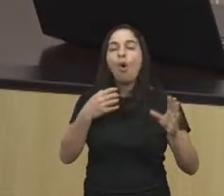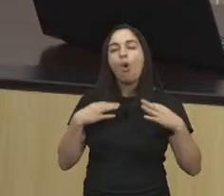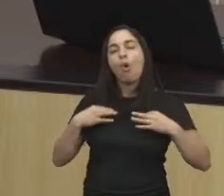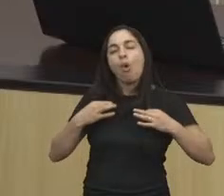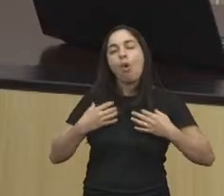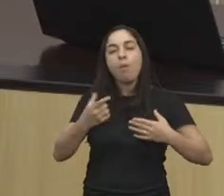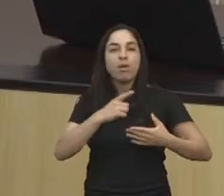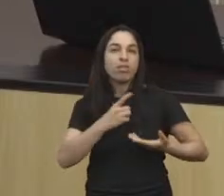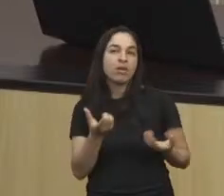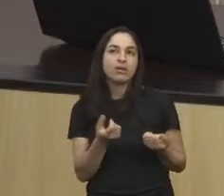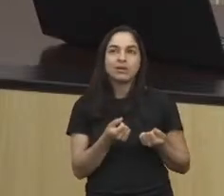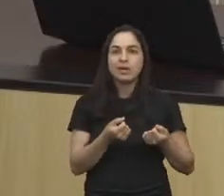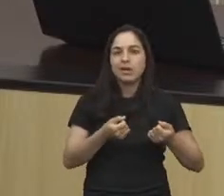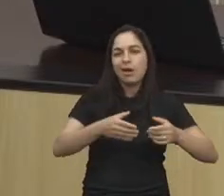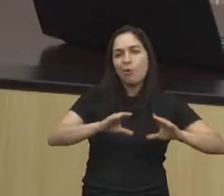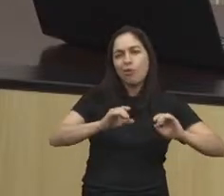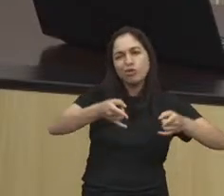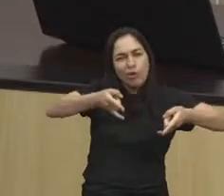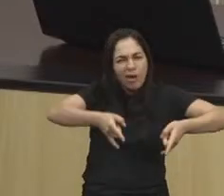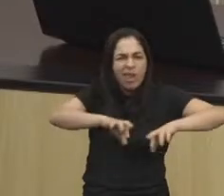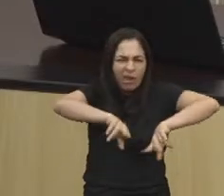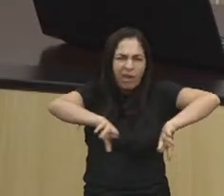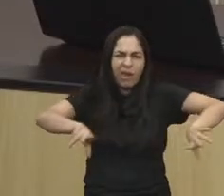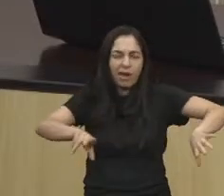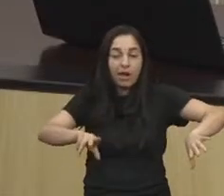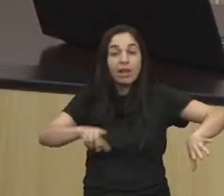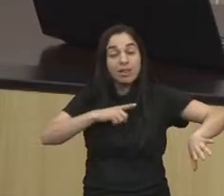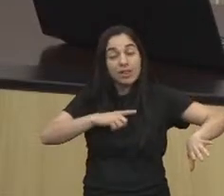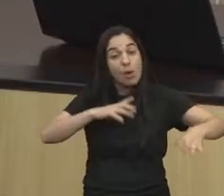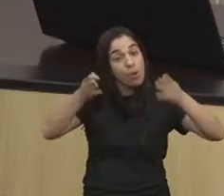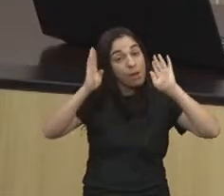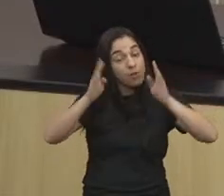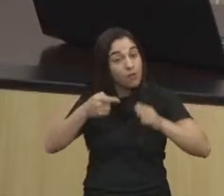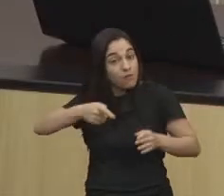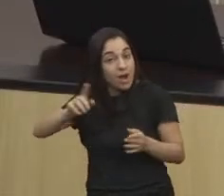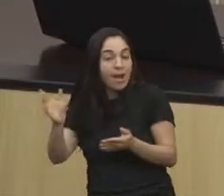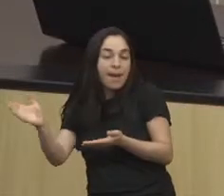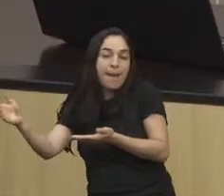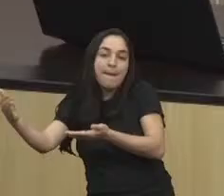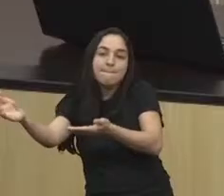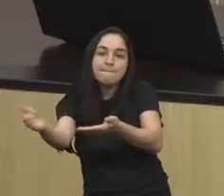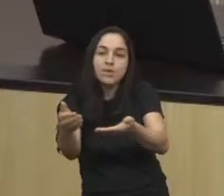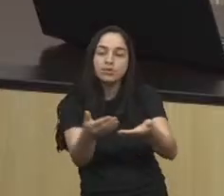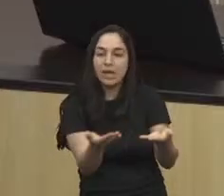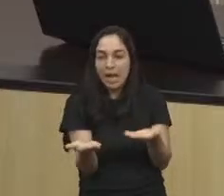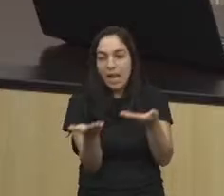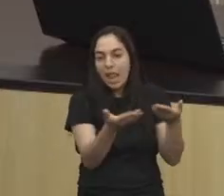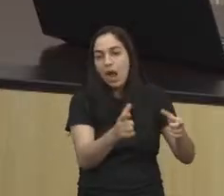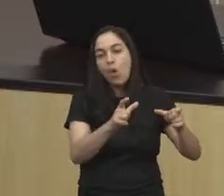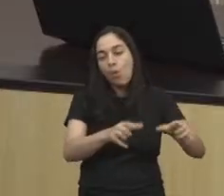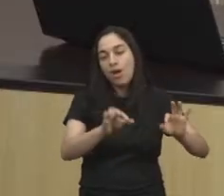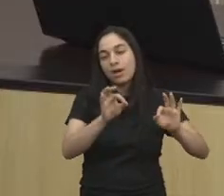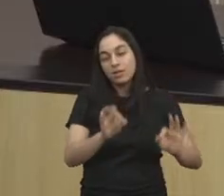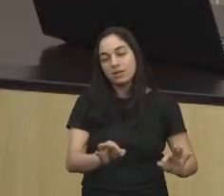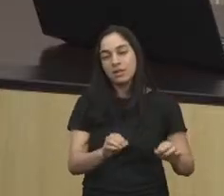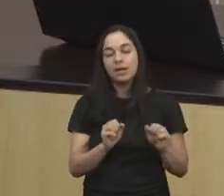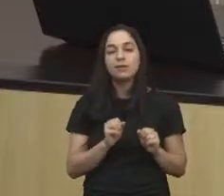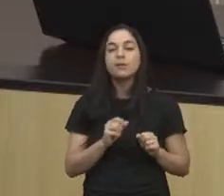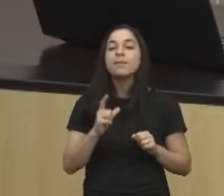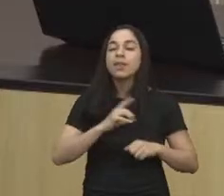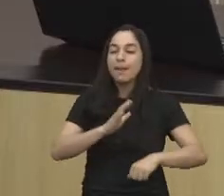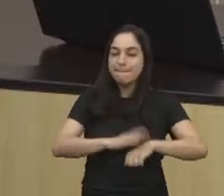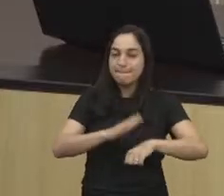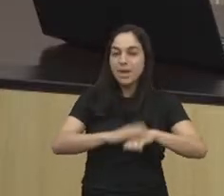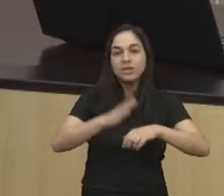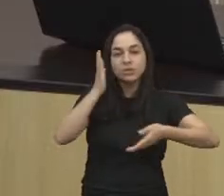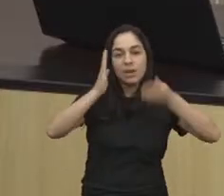na cidade, vai ser de grande importância para que a gente possa aí ter mais passagens nos bairros, né, com o Catatreco,